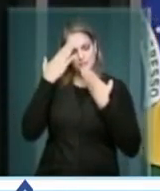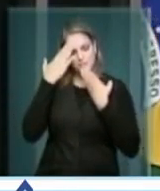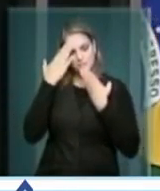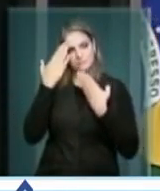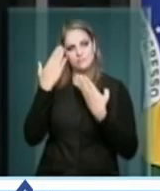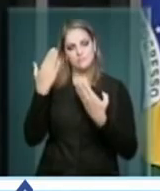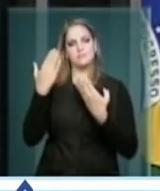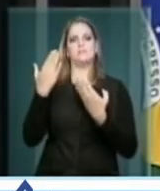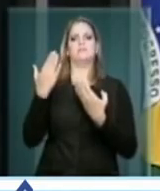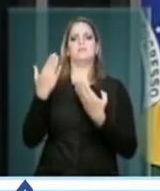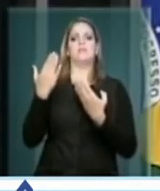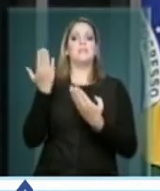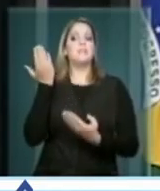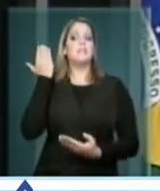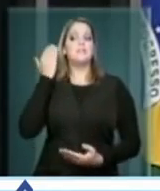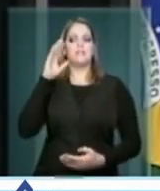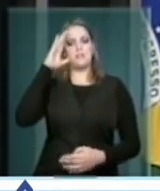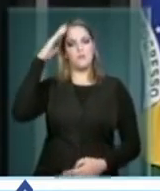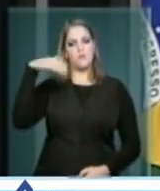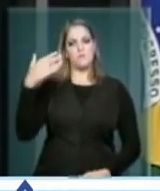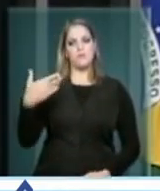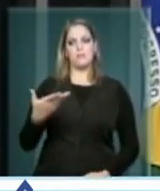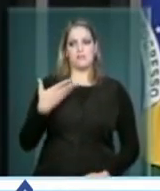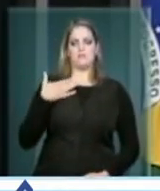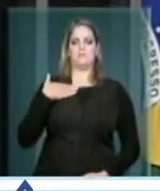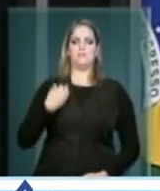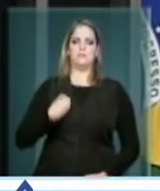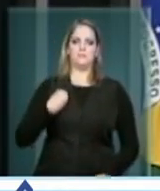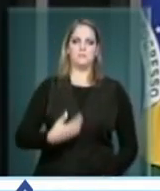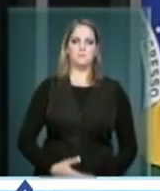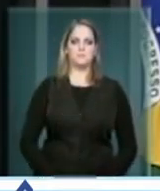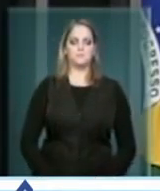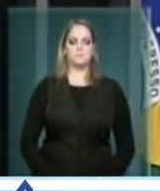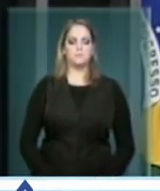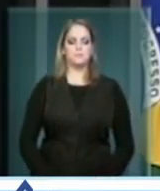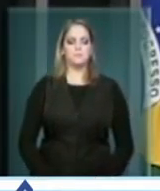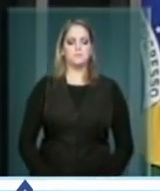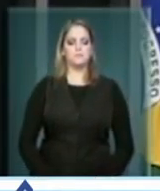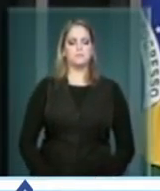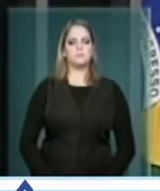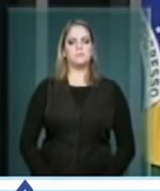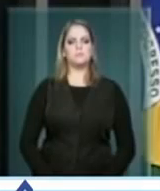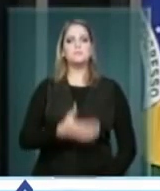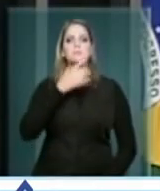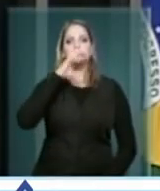que anteriormente a ANFIP me prestou. Senhores convidados,